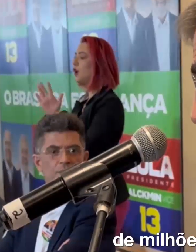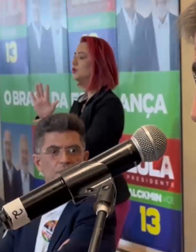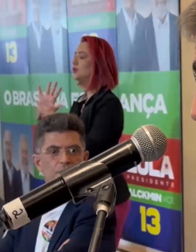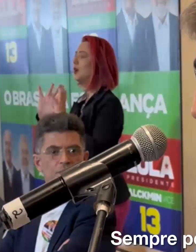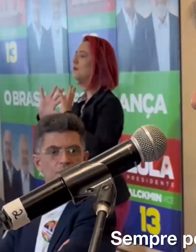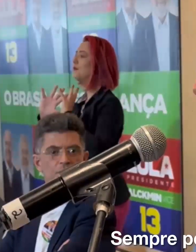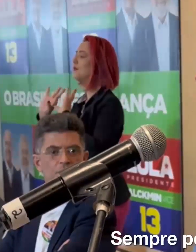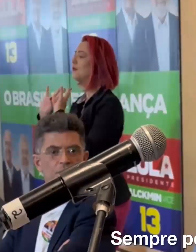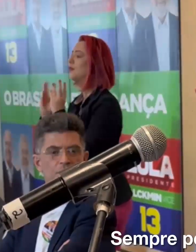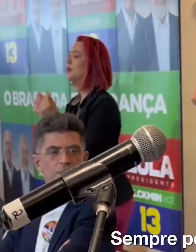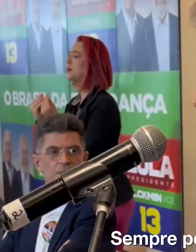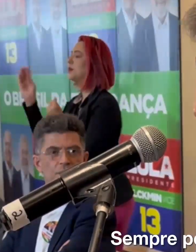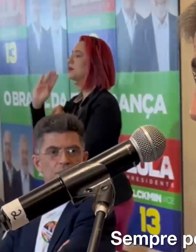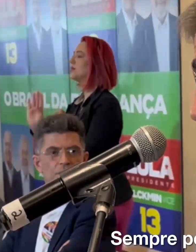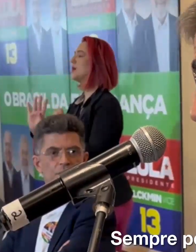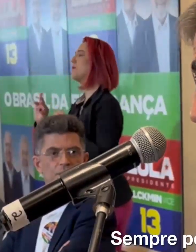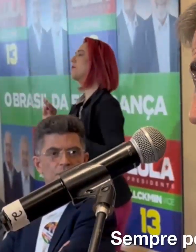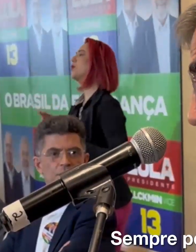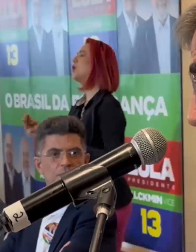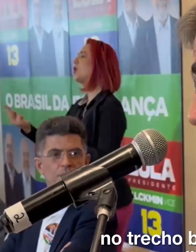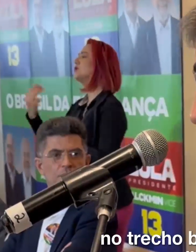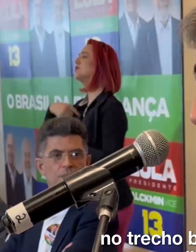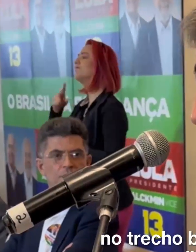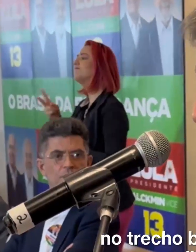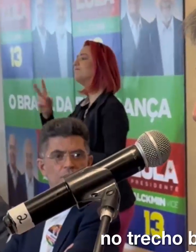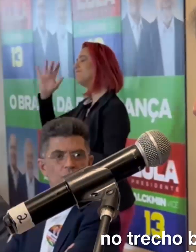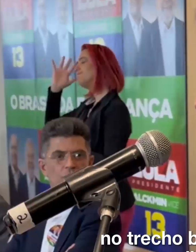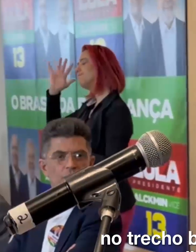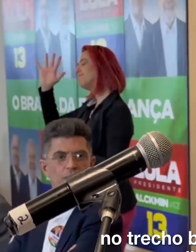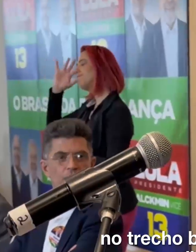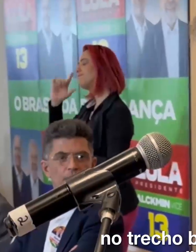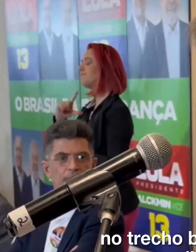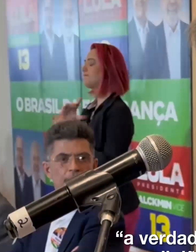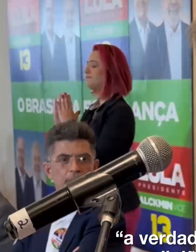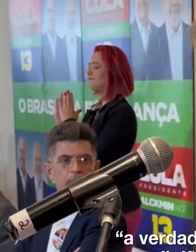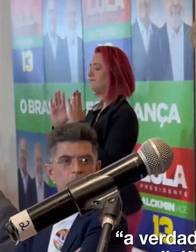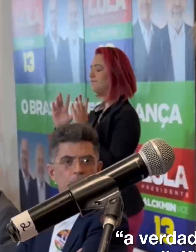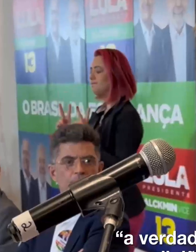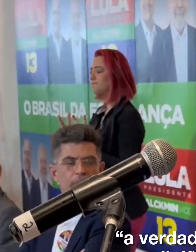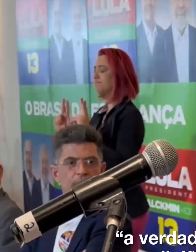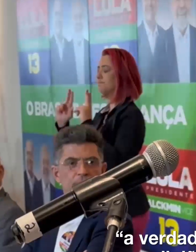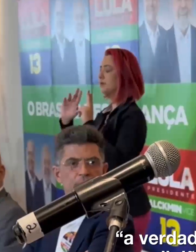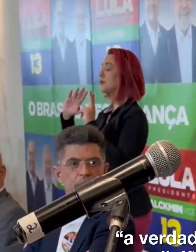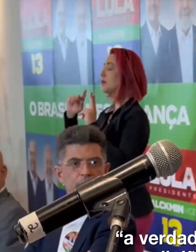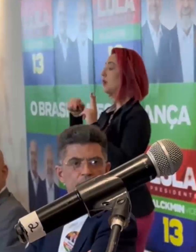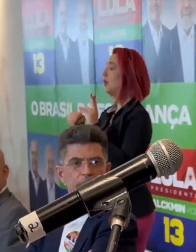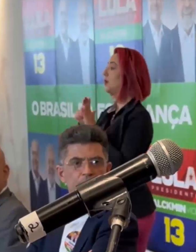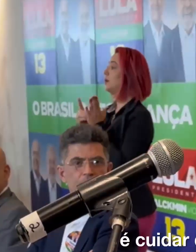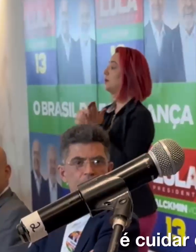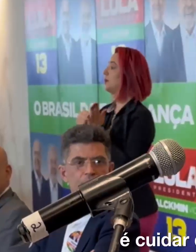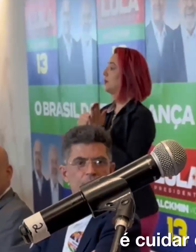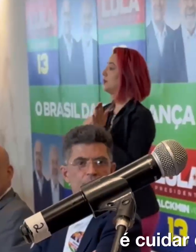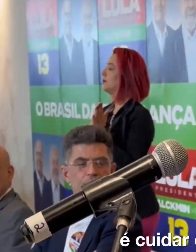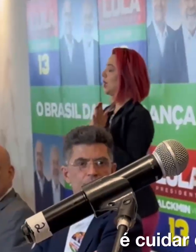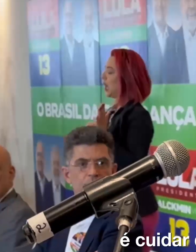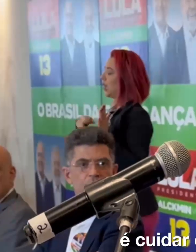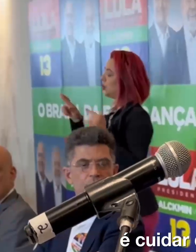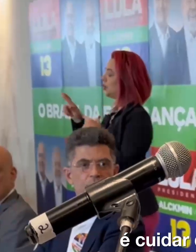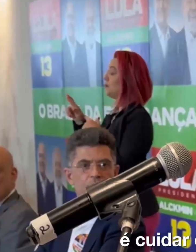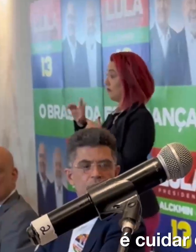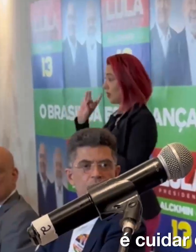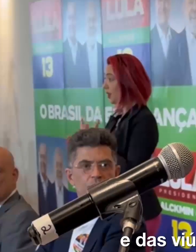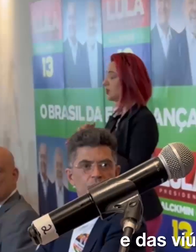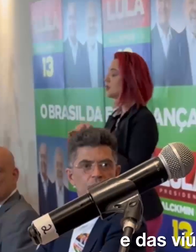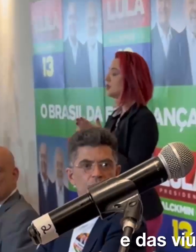brasileiras sempre penso nesse sentido o trecho bíblico que diz a verdadeira religião é cuidar